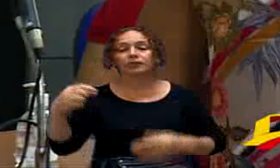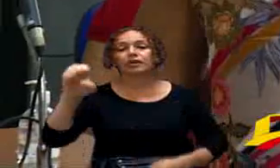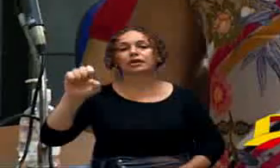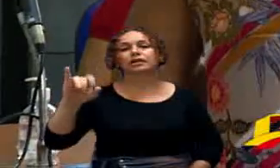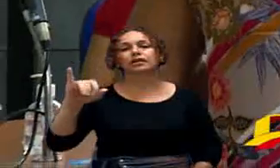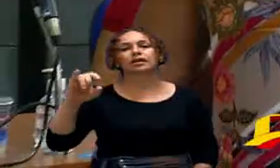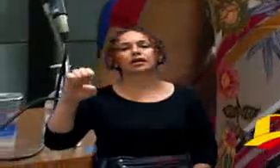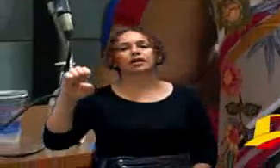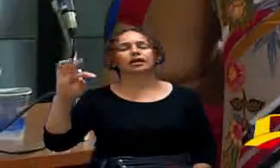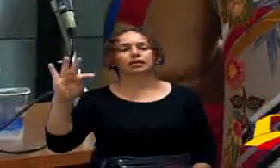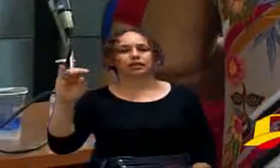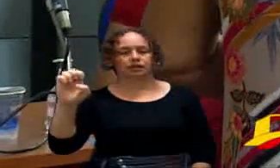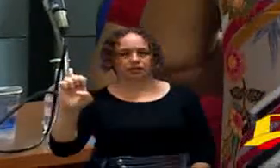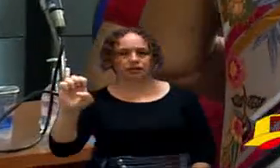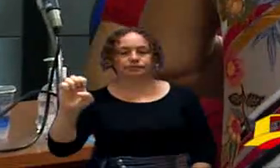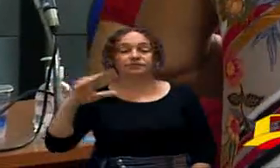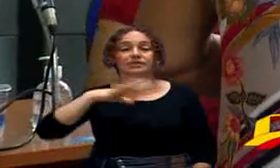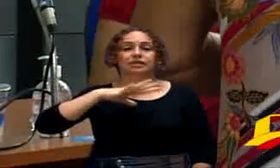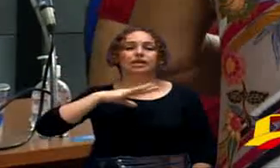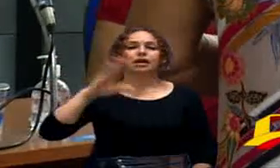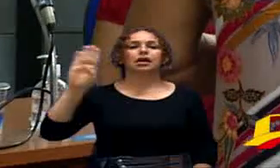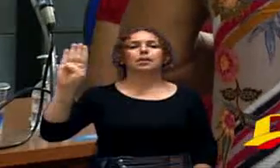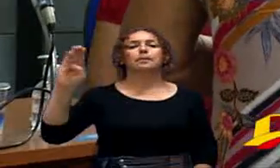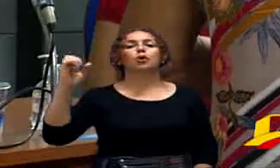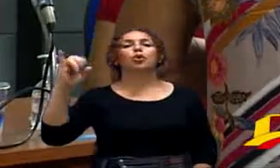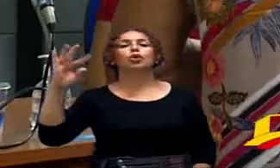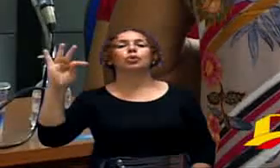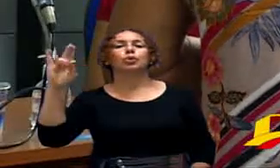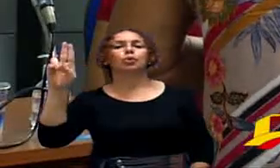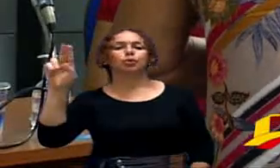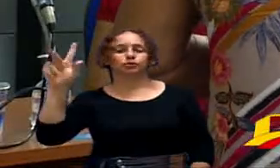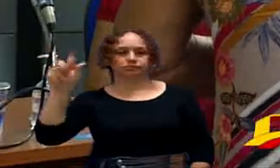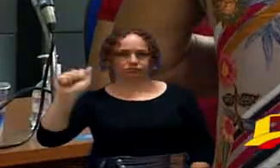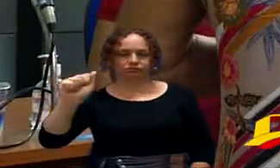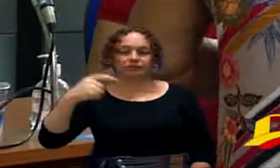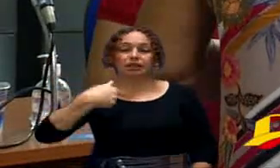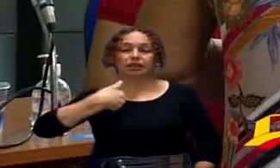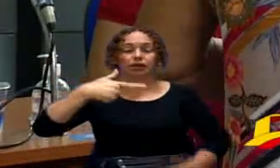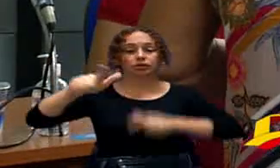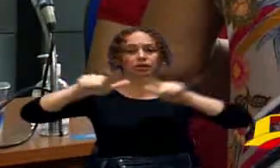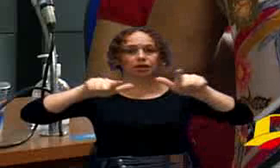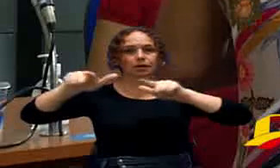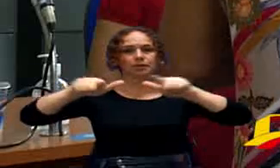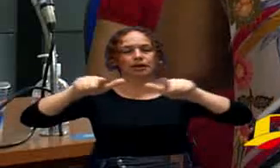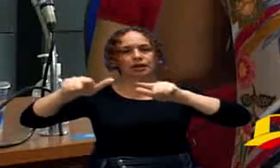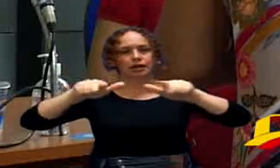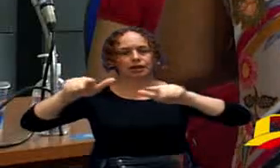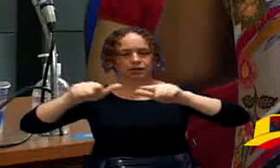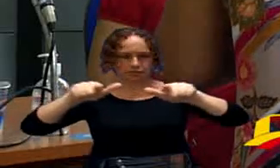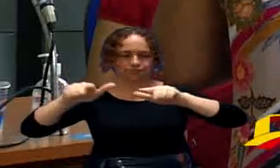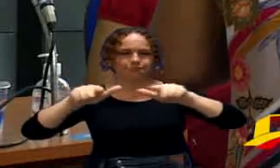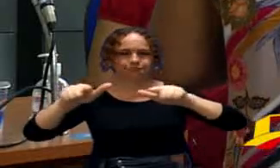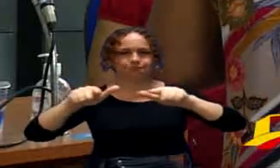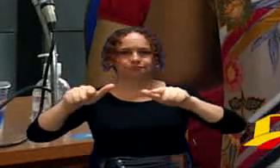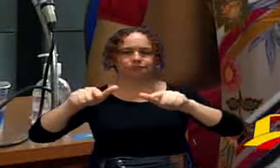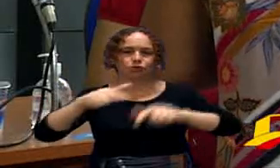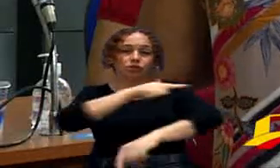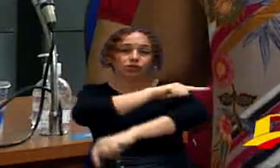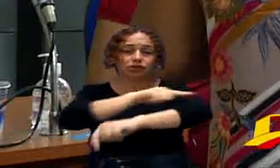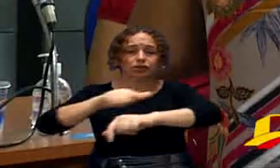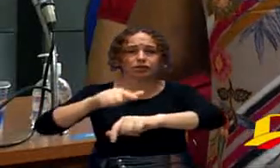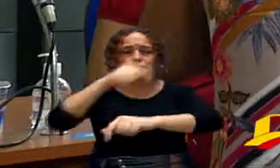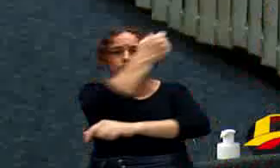de Boituva. Eu trabalhei e trabalho com educação ambiental e hoje eu estou percebendo uma coisa